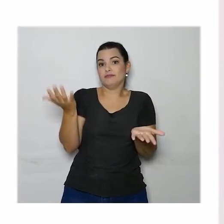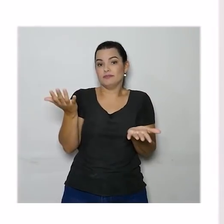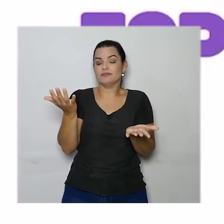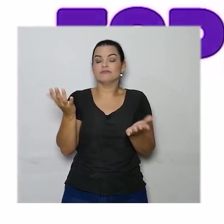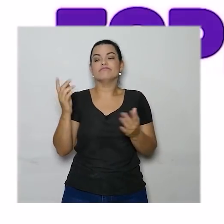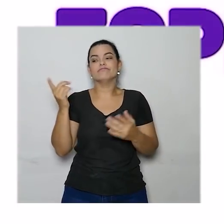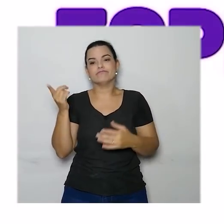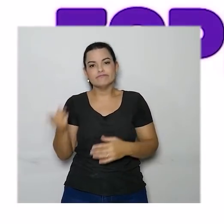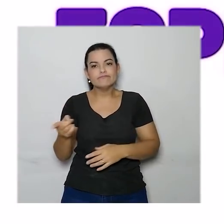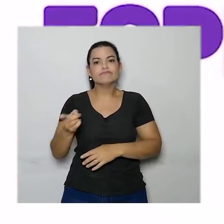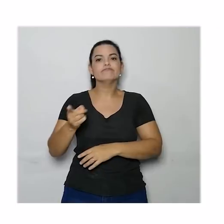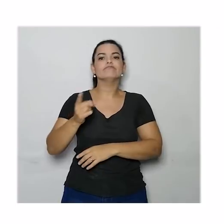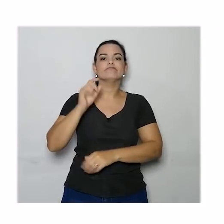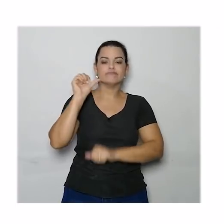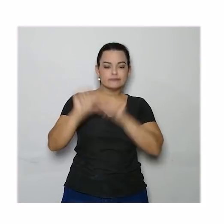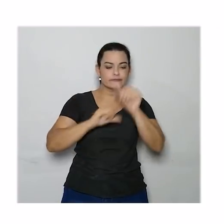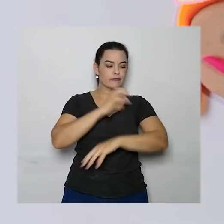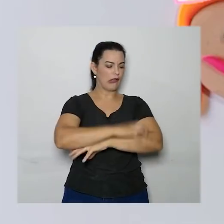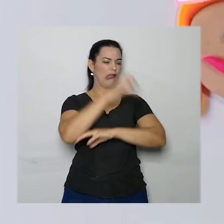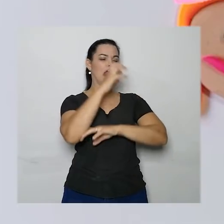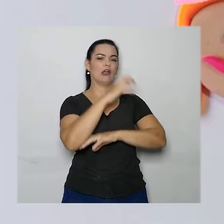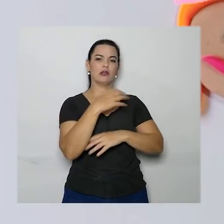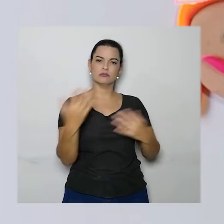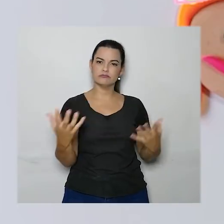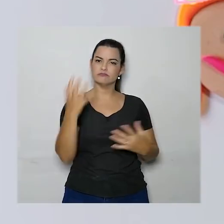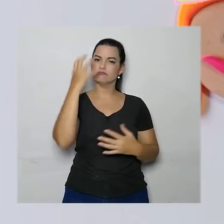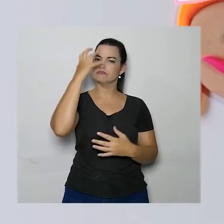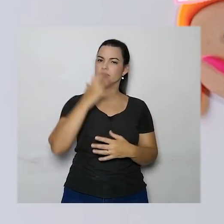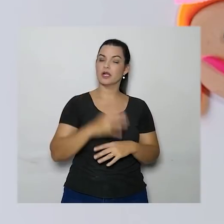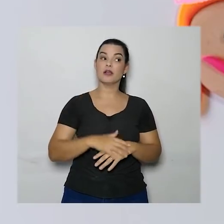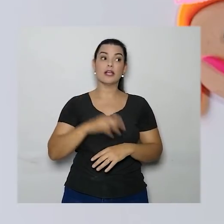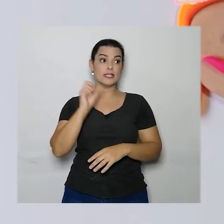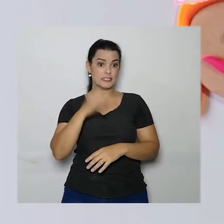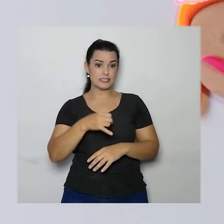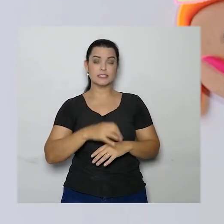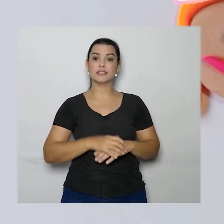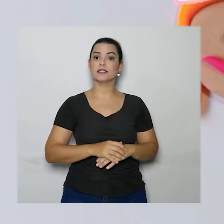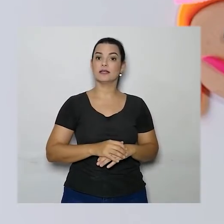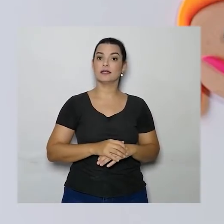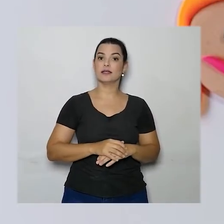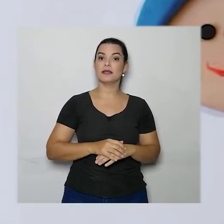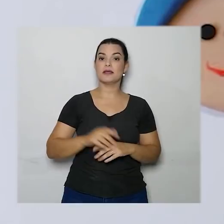Pedro vira porco espinho. Se tem festa da prima,